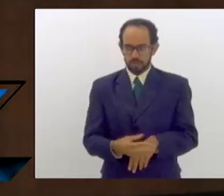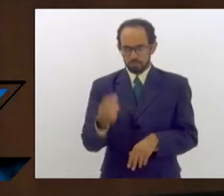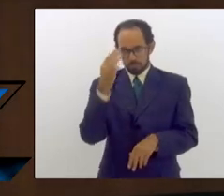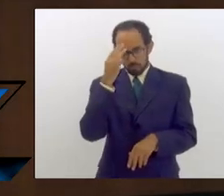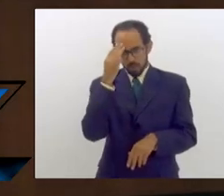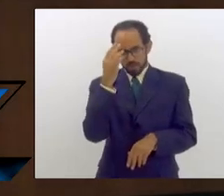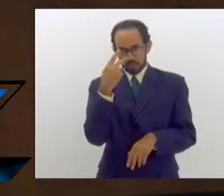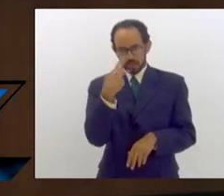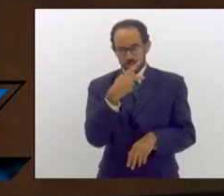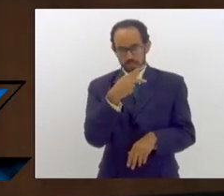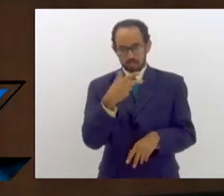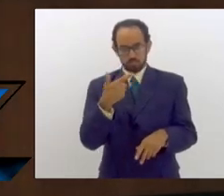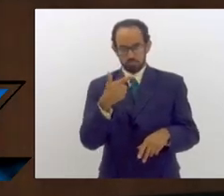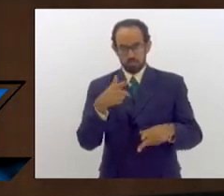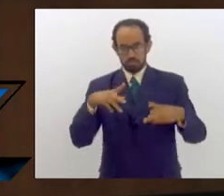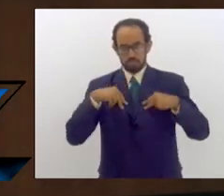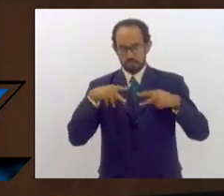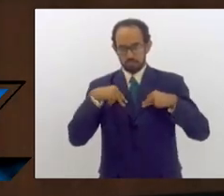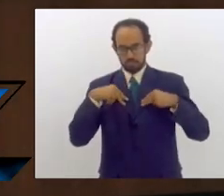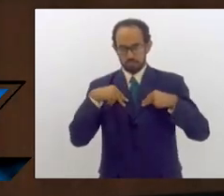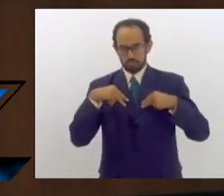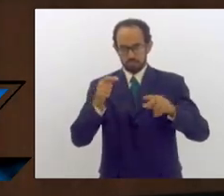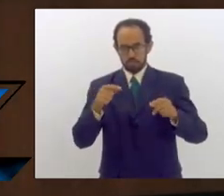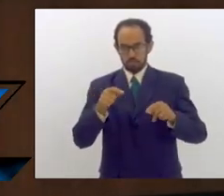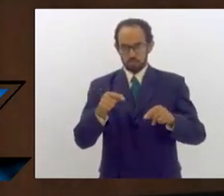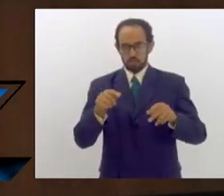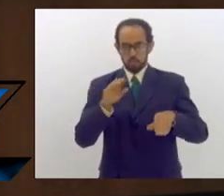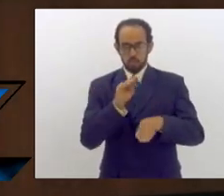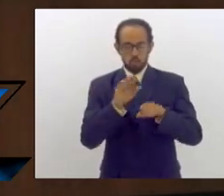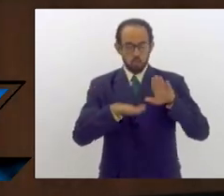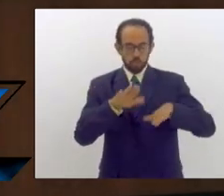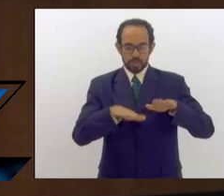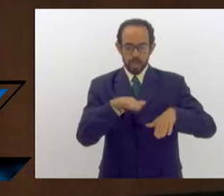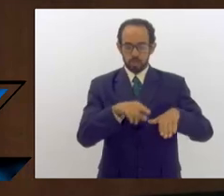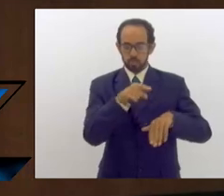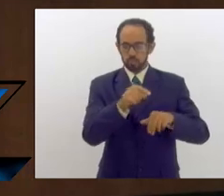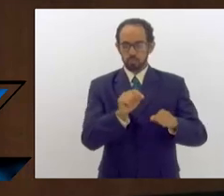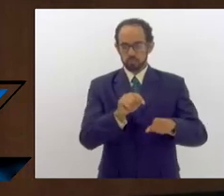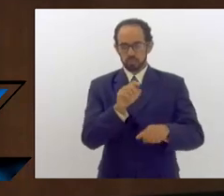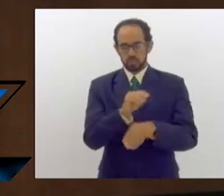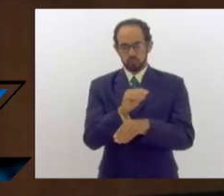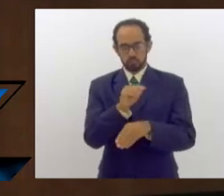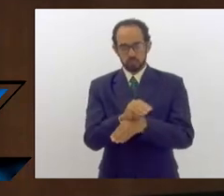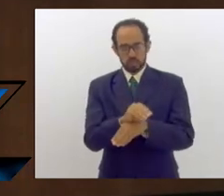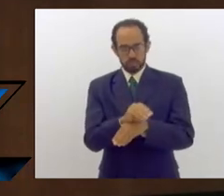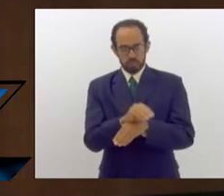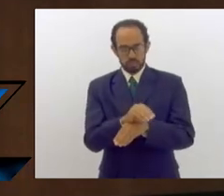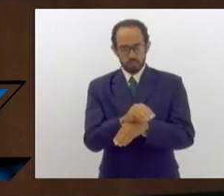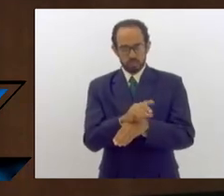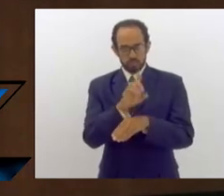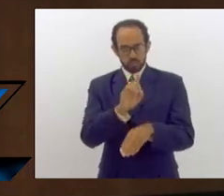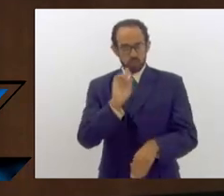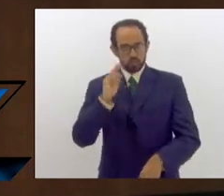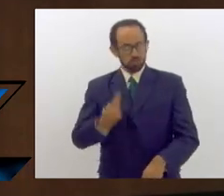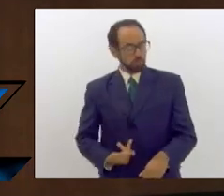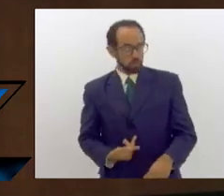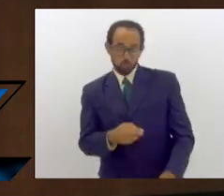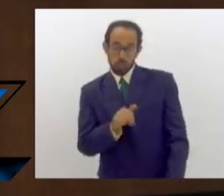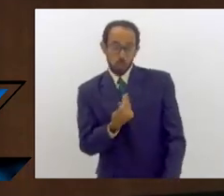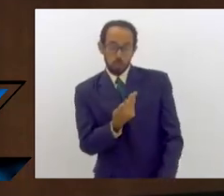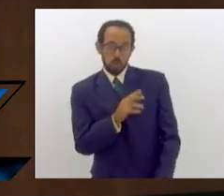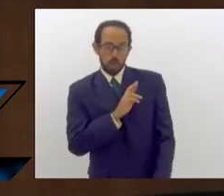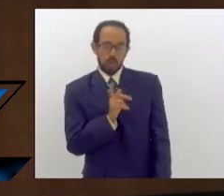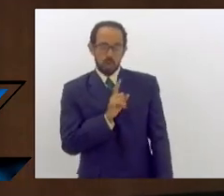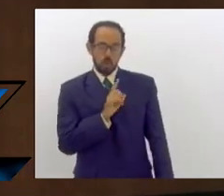não merece o cuidado daqueles que defendem os direitos humanos ou ele não era humano me parece